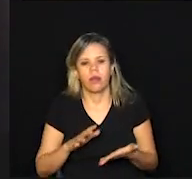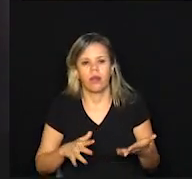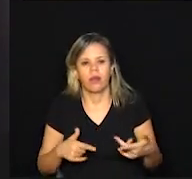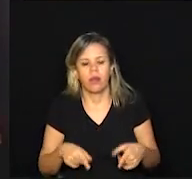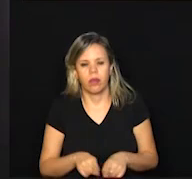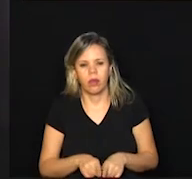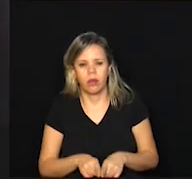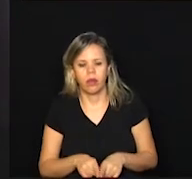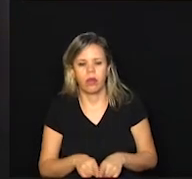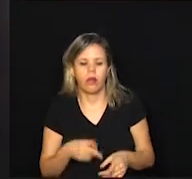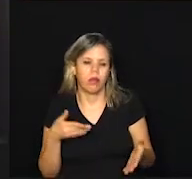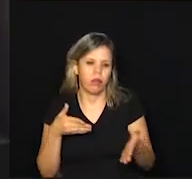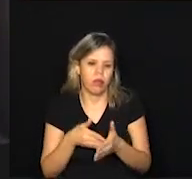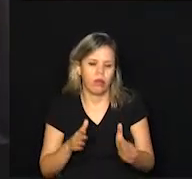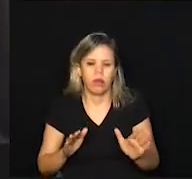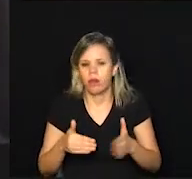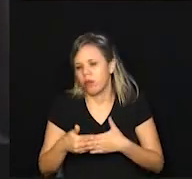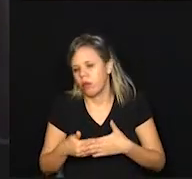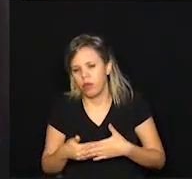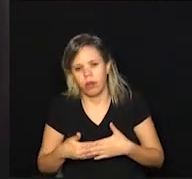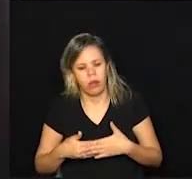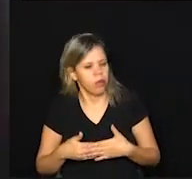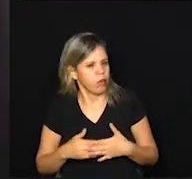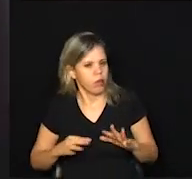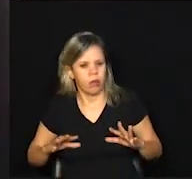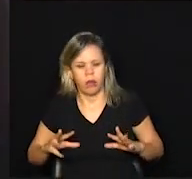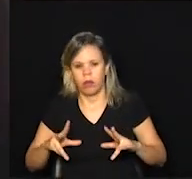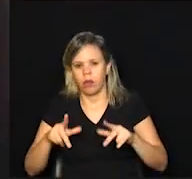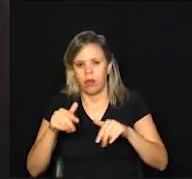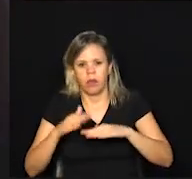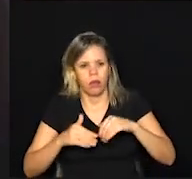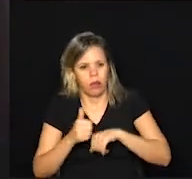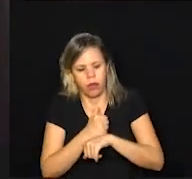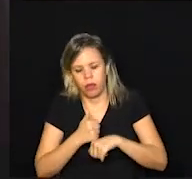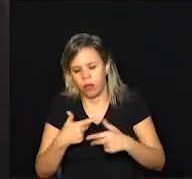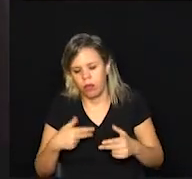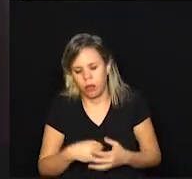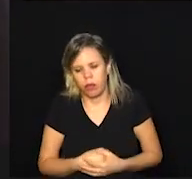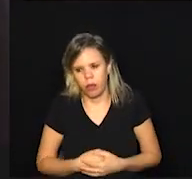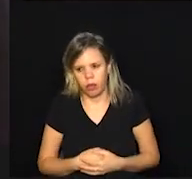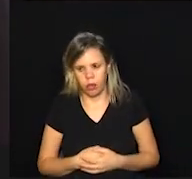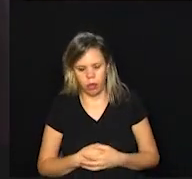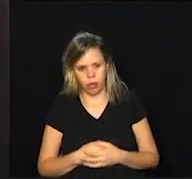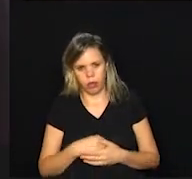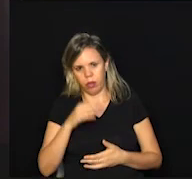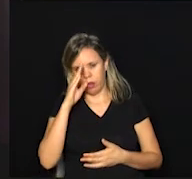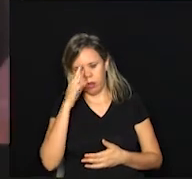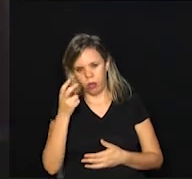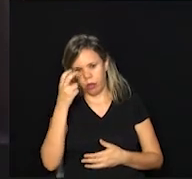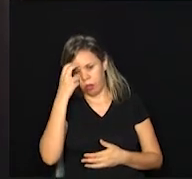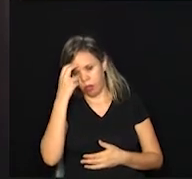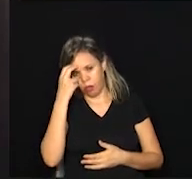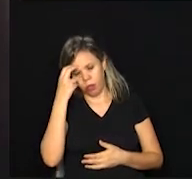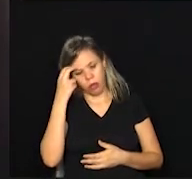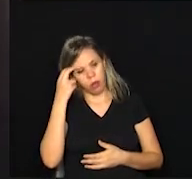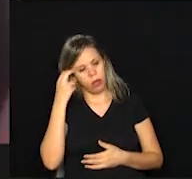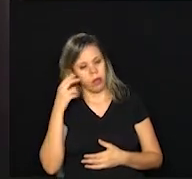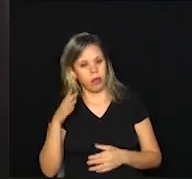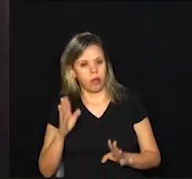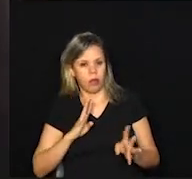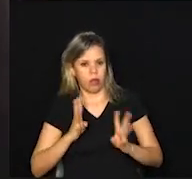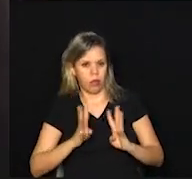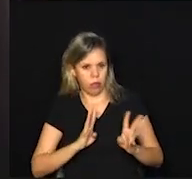com restrições como estão todos os as atividades mas fundamentalmente a cultura que pressupõe